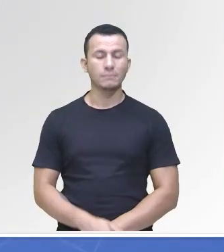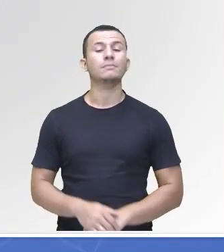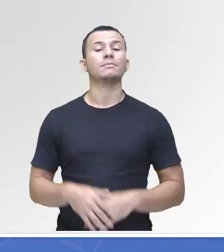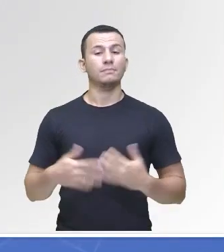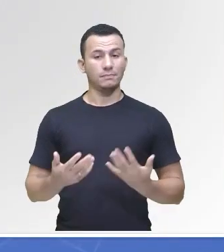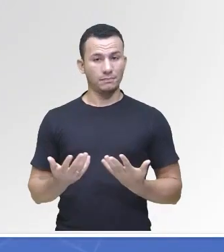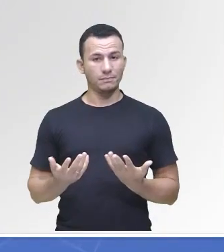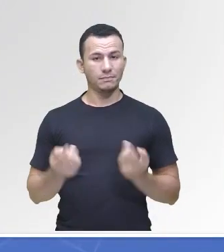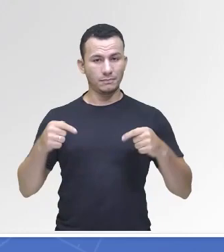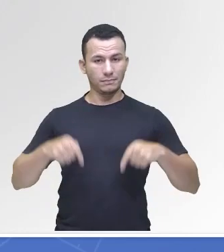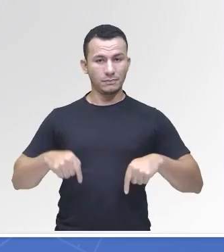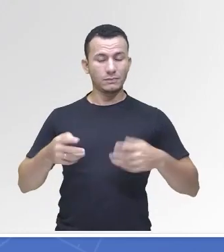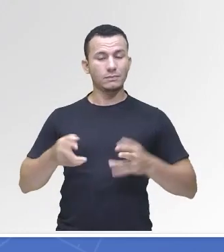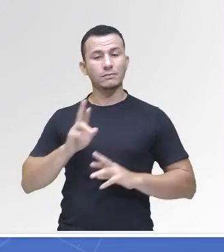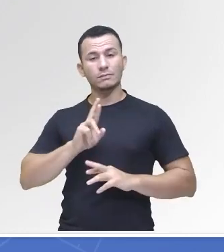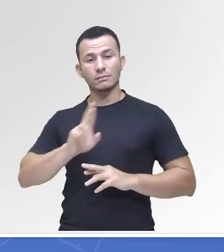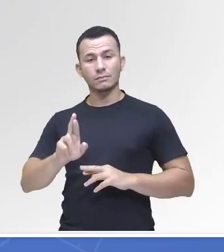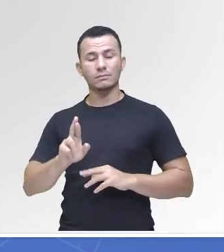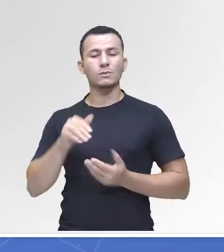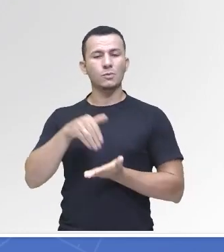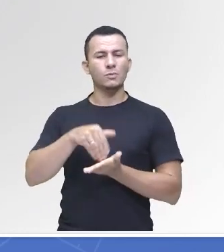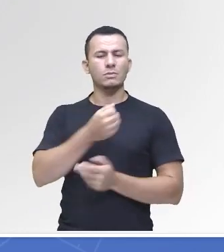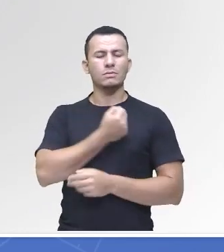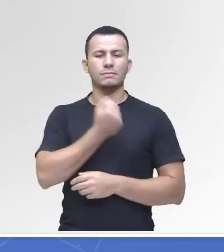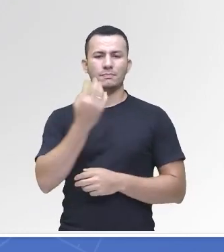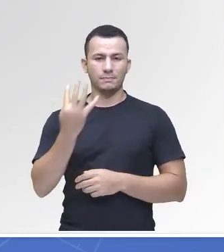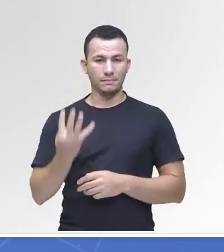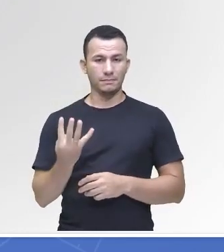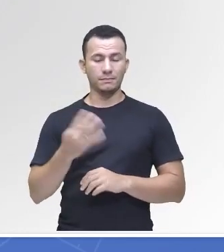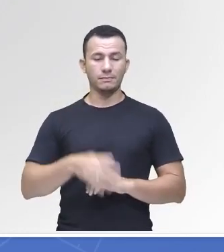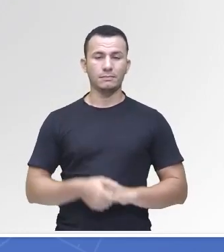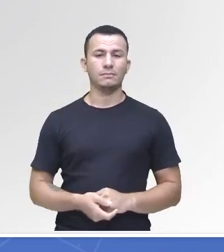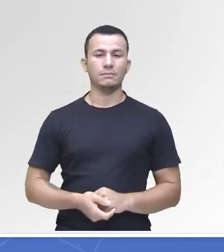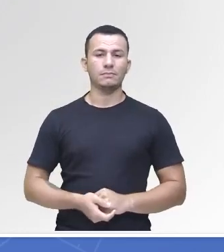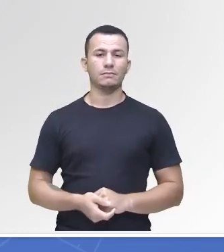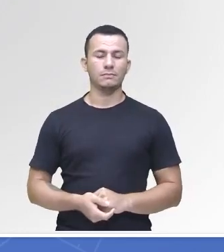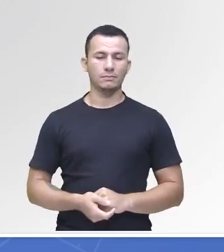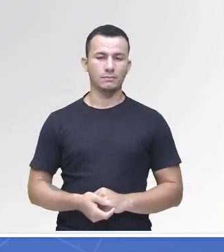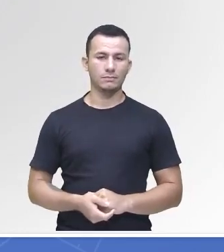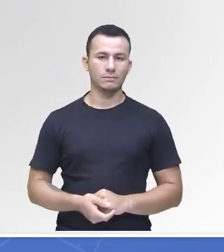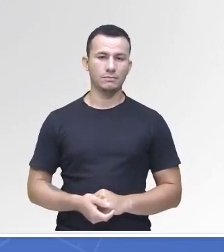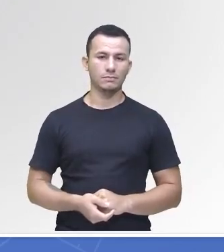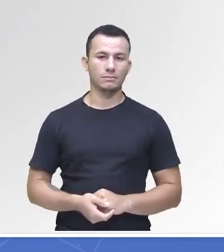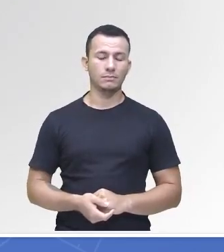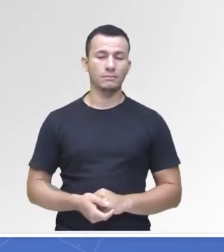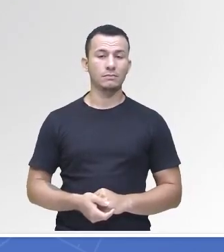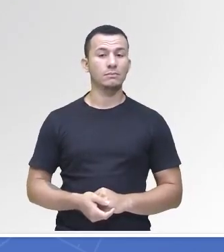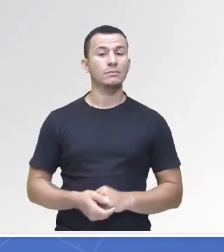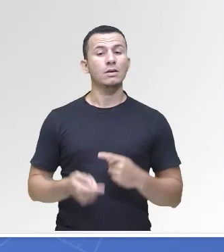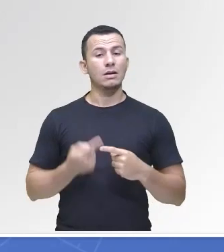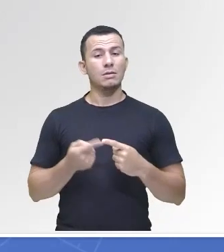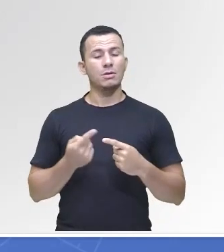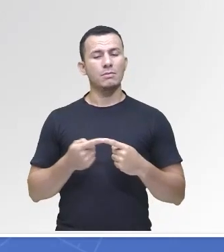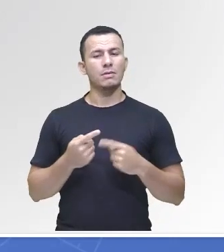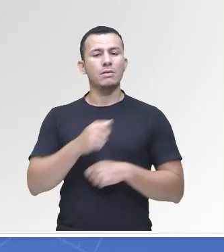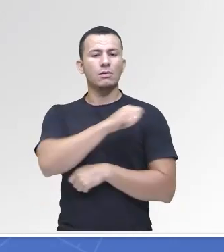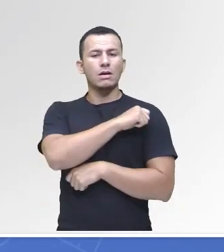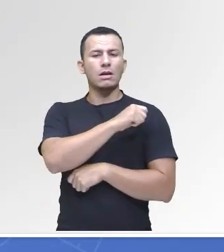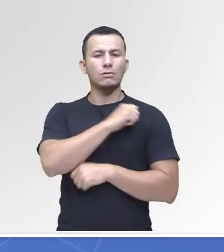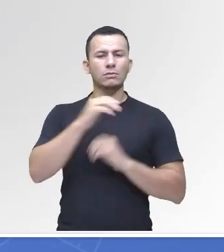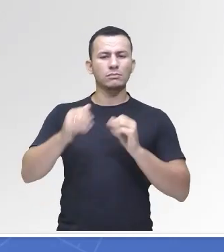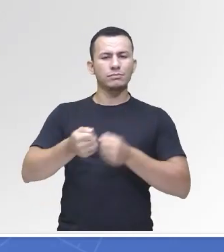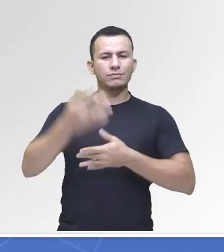Muito bem, estamos de volta aí para resolver a nossa última questão, questão 4. E aí a gente vai primeiro observar a participação dos